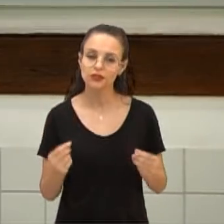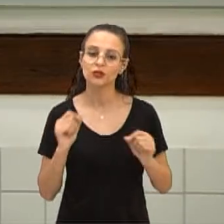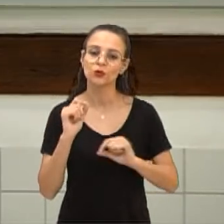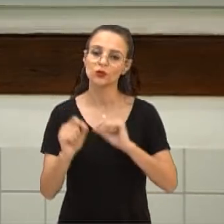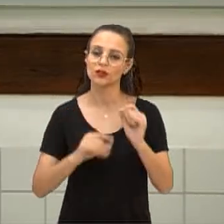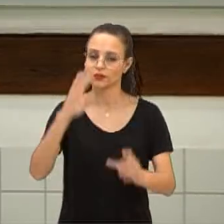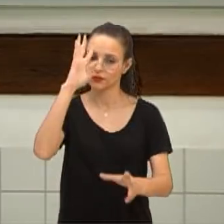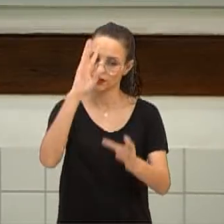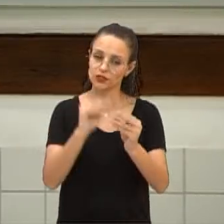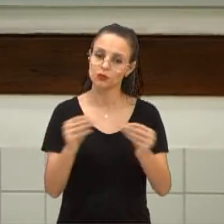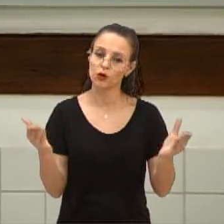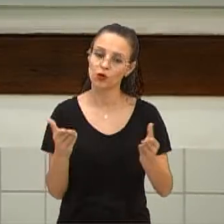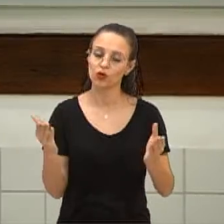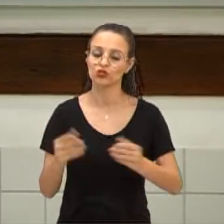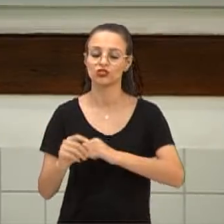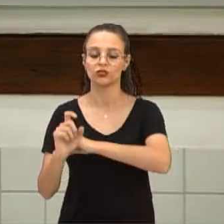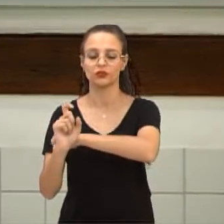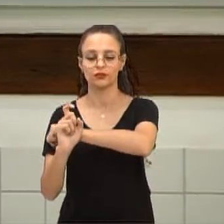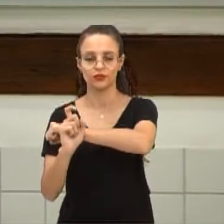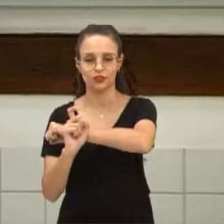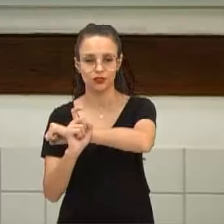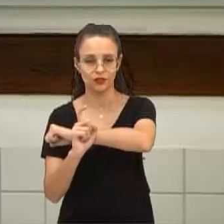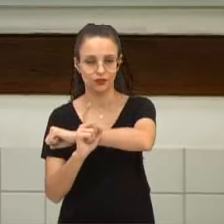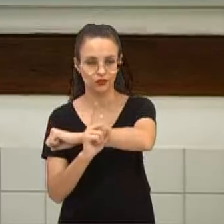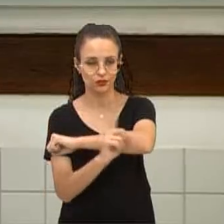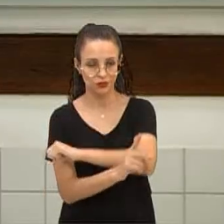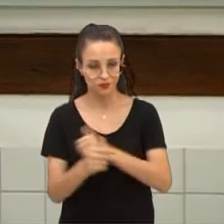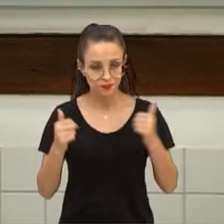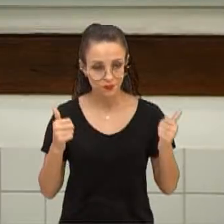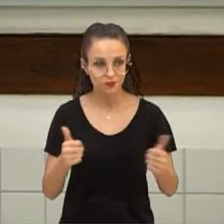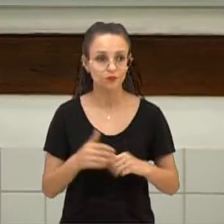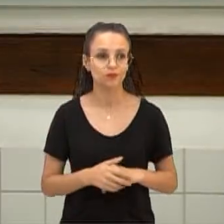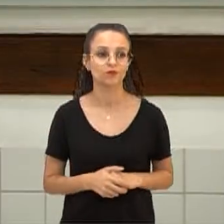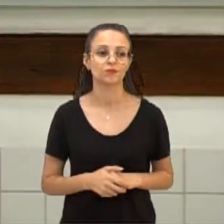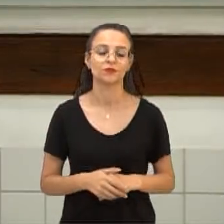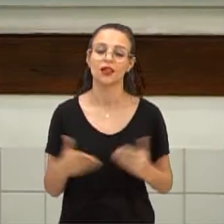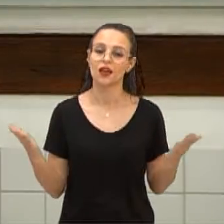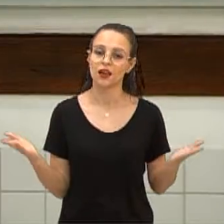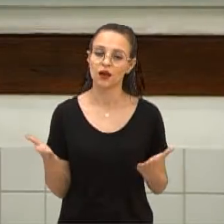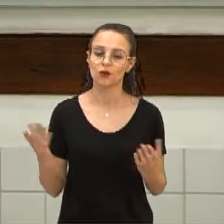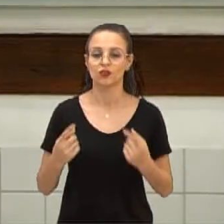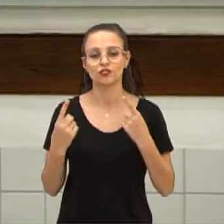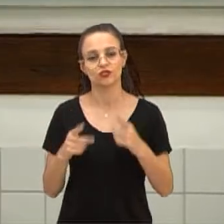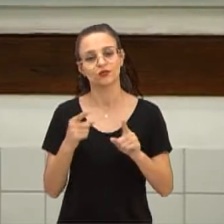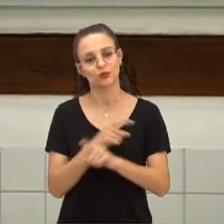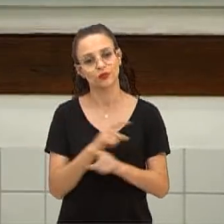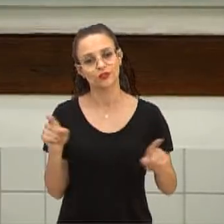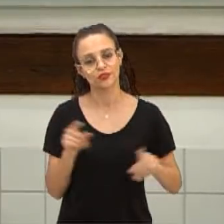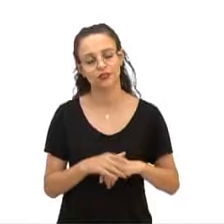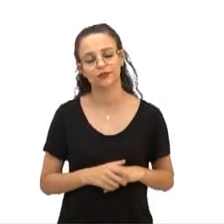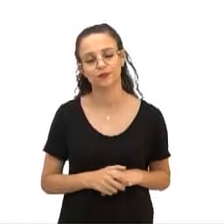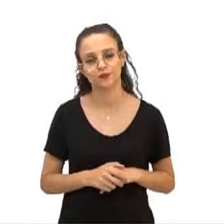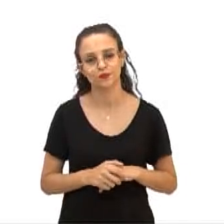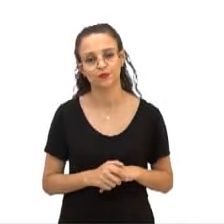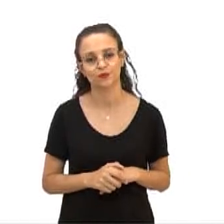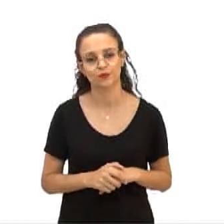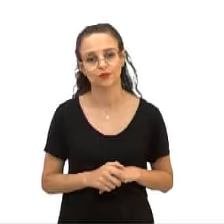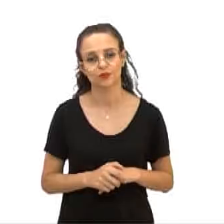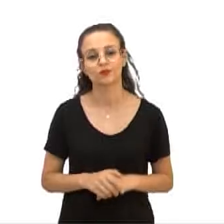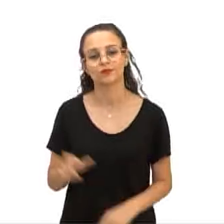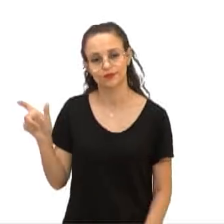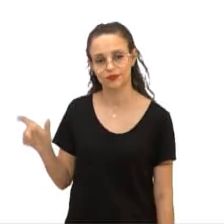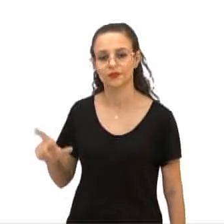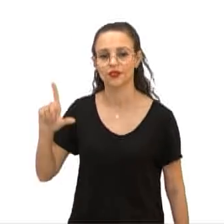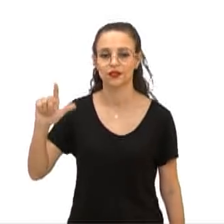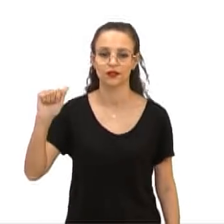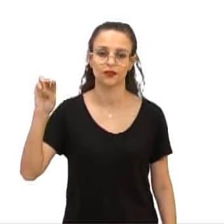que nós entendemos hoje como evolucionismo. Beleza, pessoal? Agora eu vou deixar um desafio para vocês. Lamarck foi um